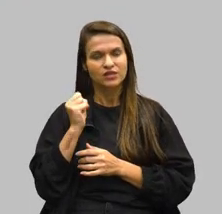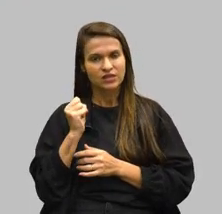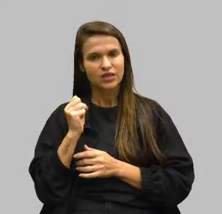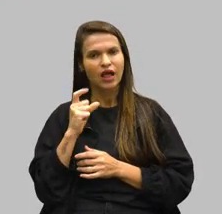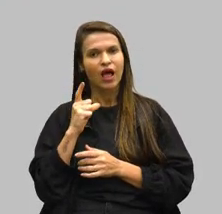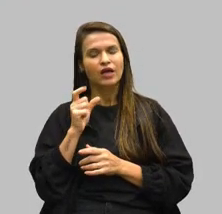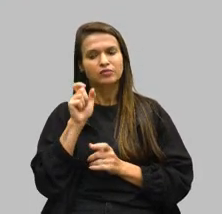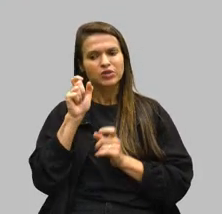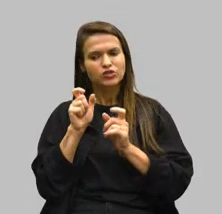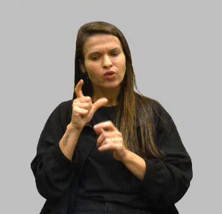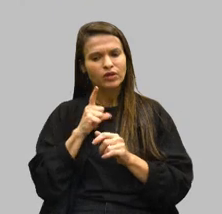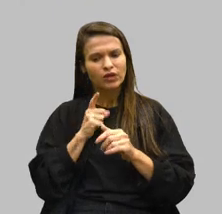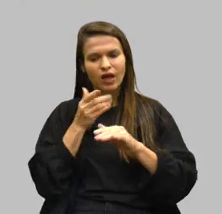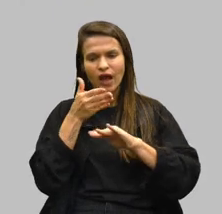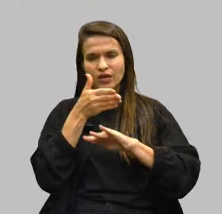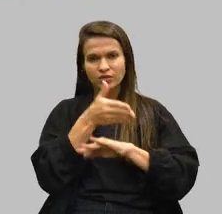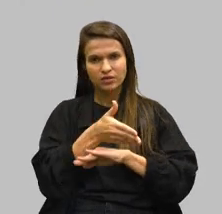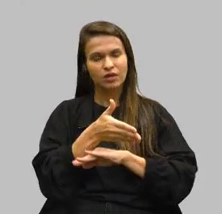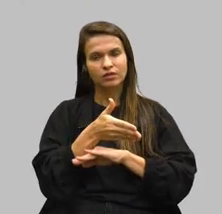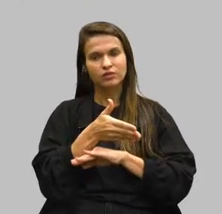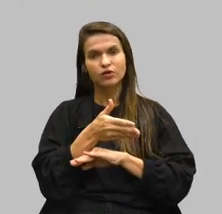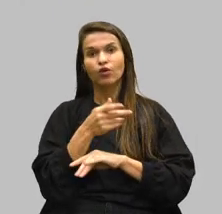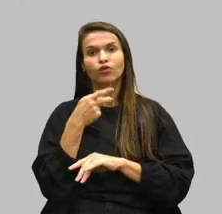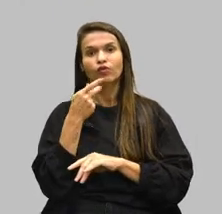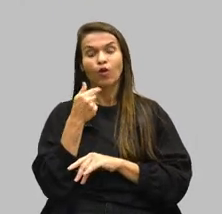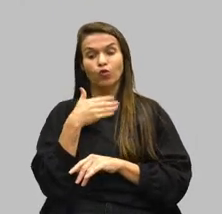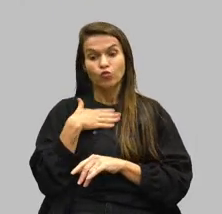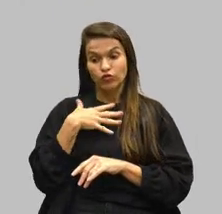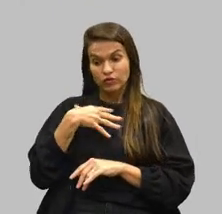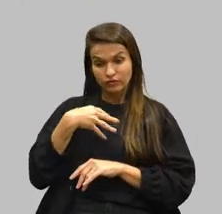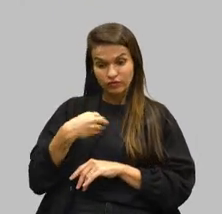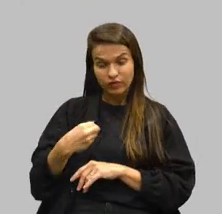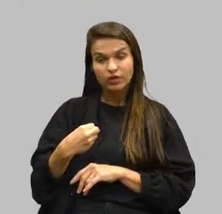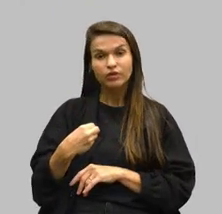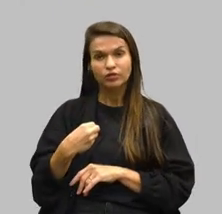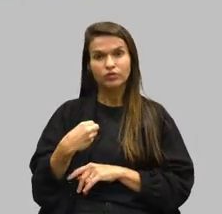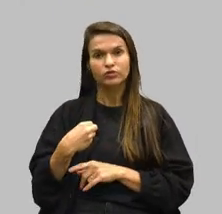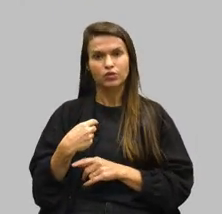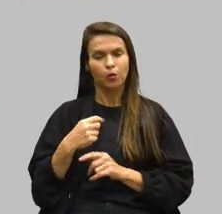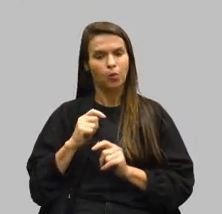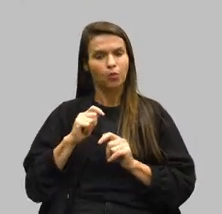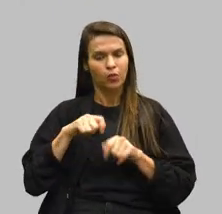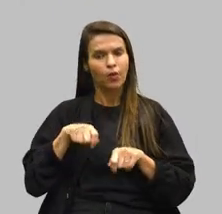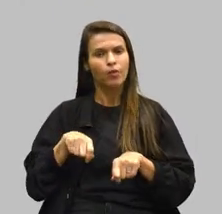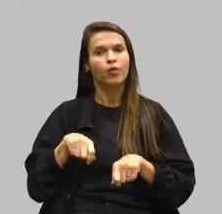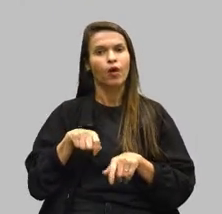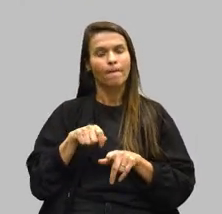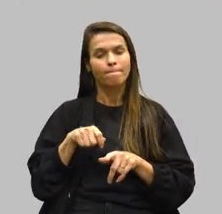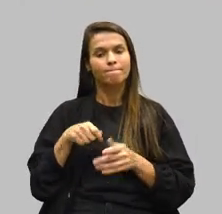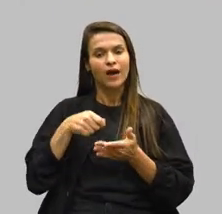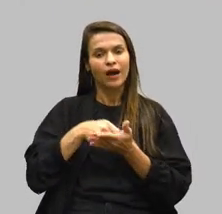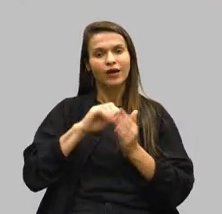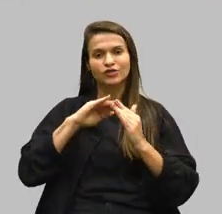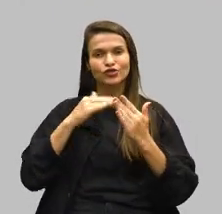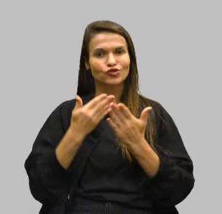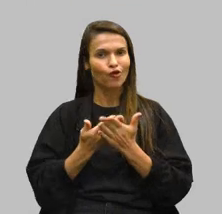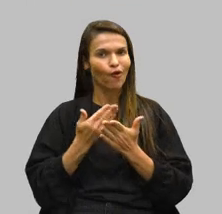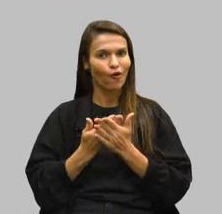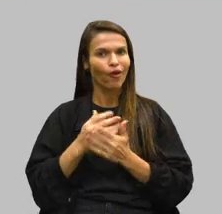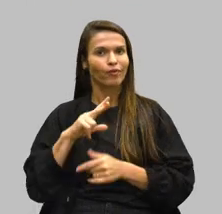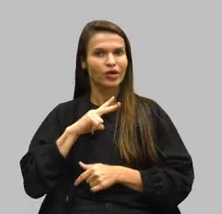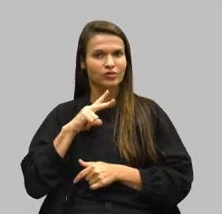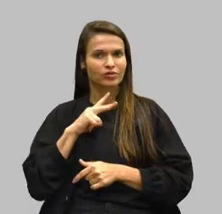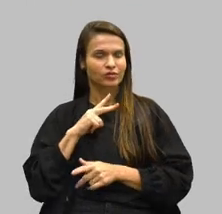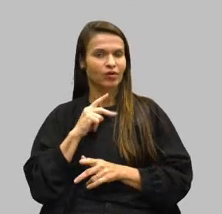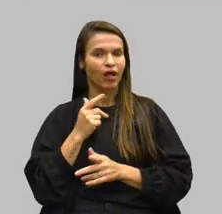acesso eu não tô falando que o os meus filhos que eu tenho condição de pagar escola para eles particular não posso at acesso ao trilhas não